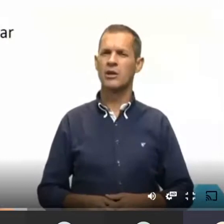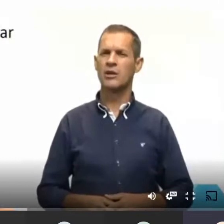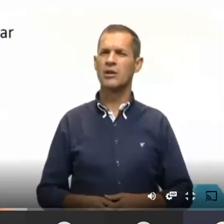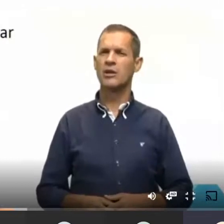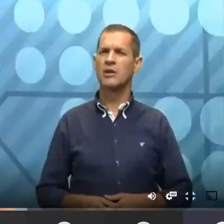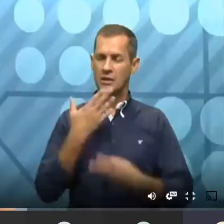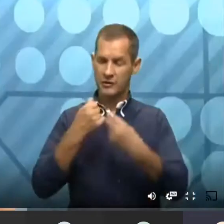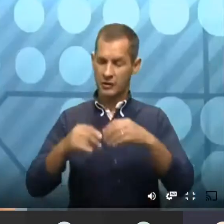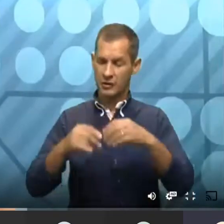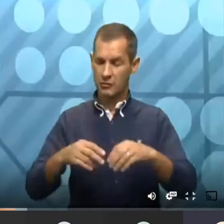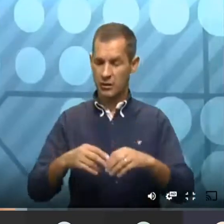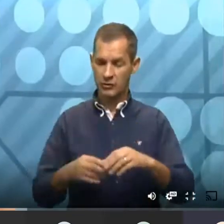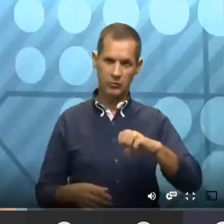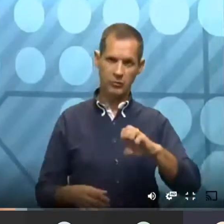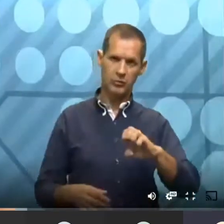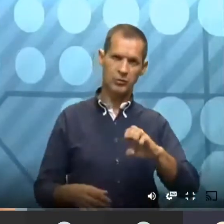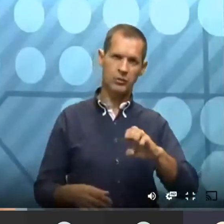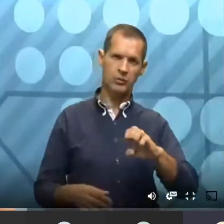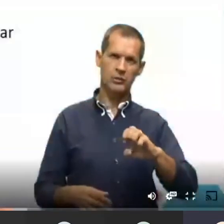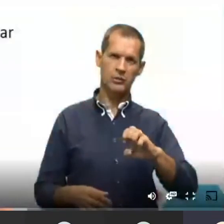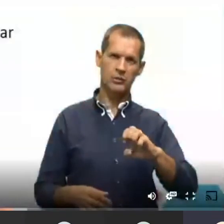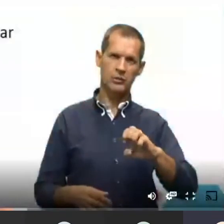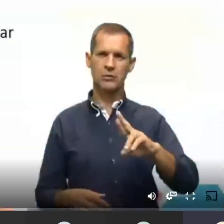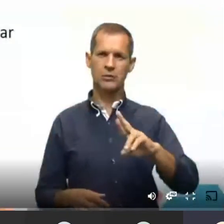para alguns neurônios, ok?